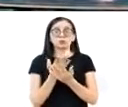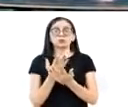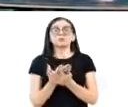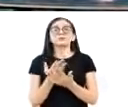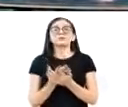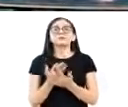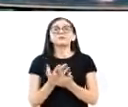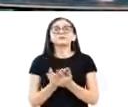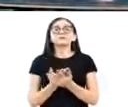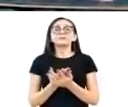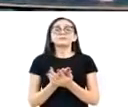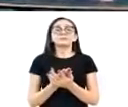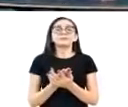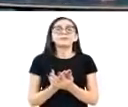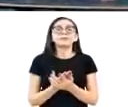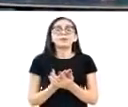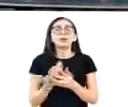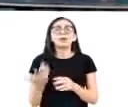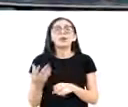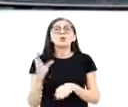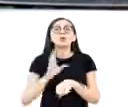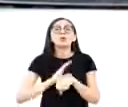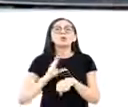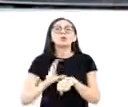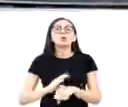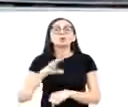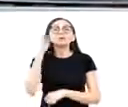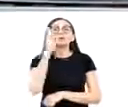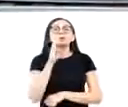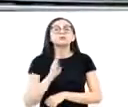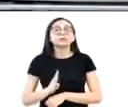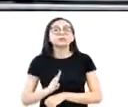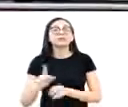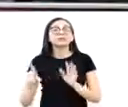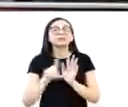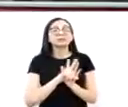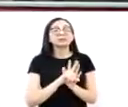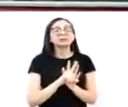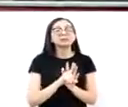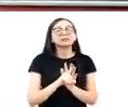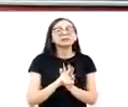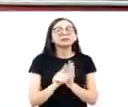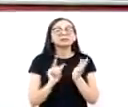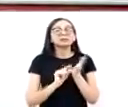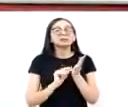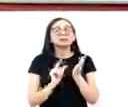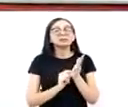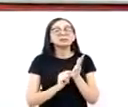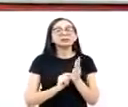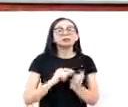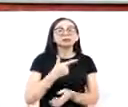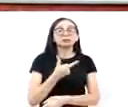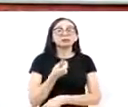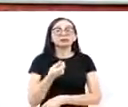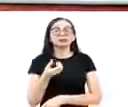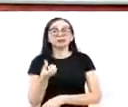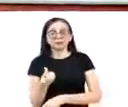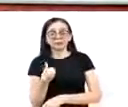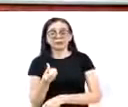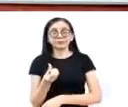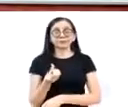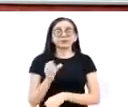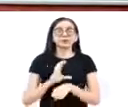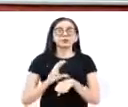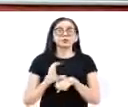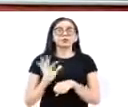desse nosso estudo, levando aqui em consideração a Constituição Brasileira. Eu apresento a vocês o artigo 206 da